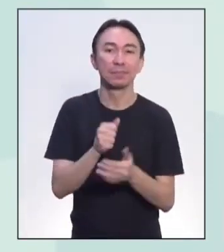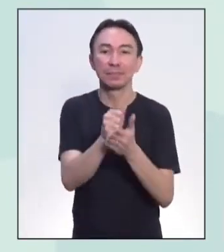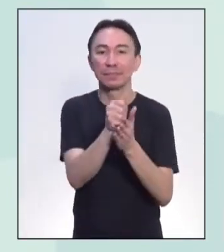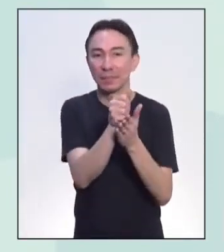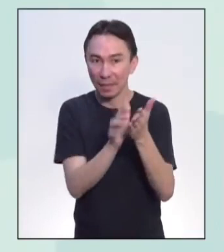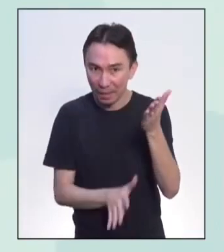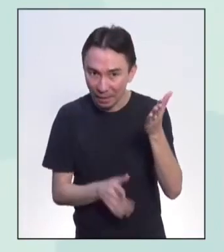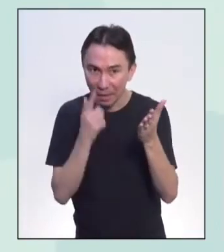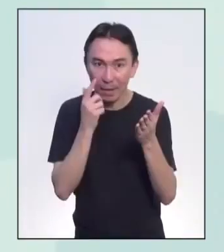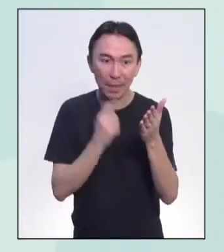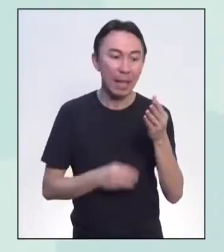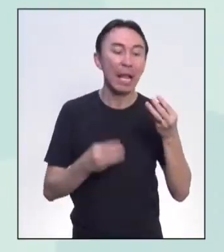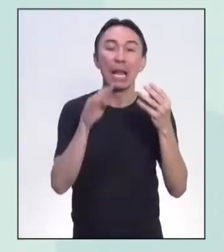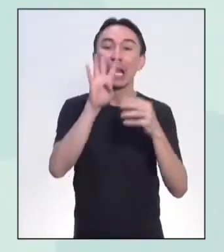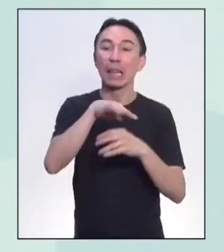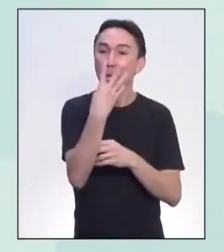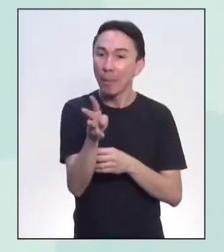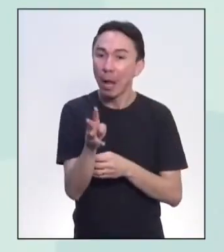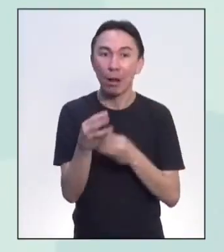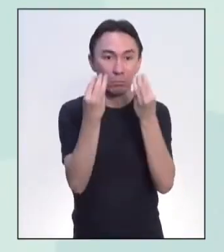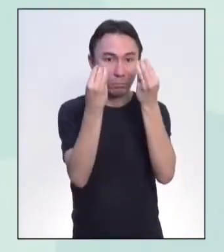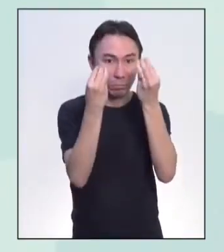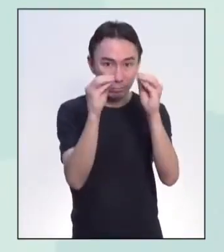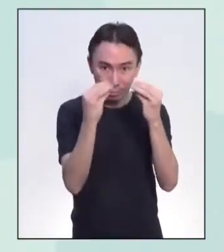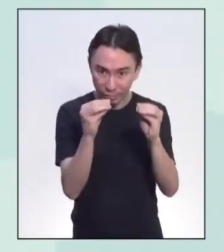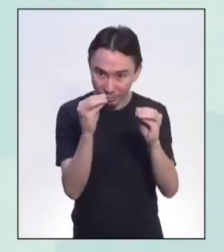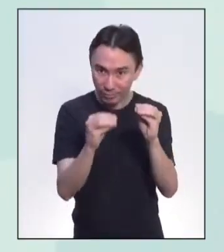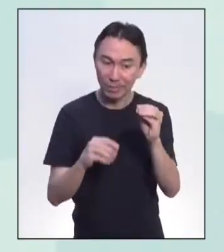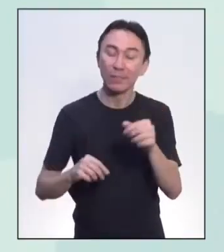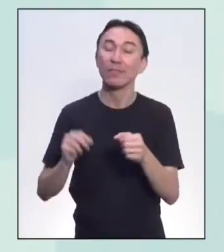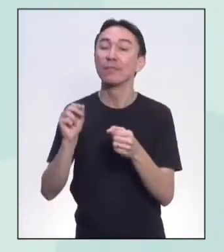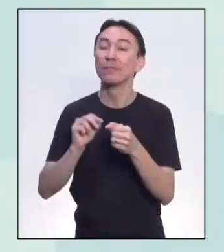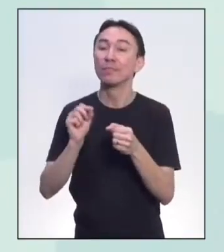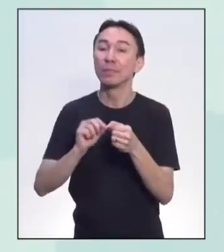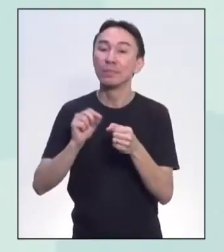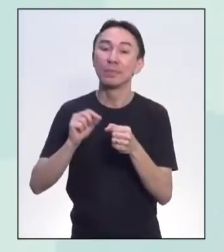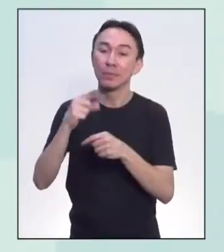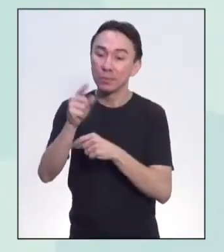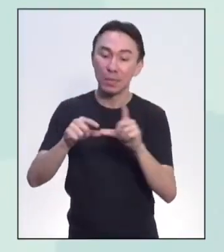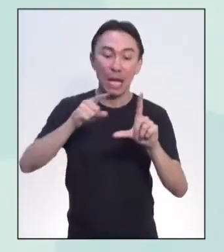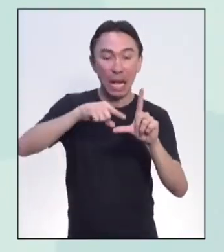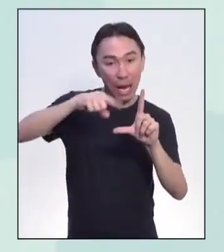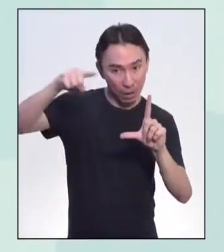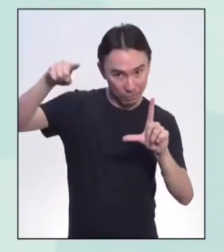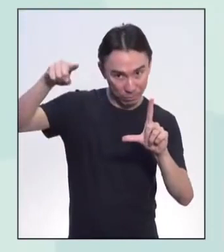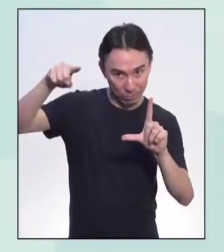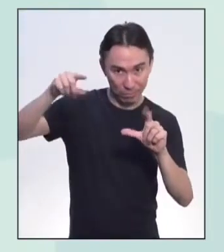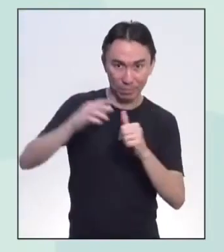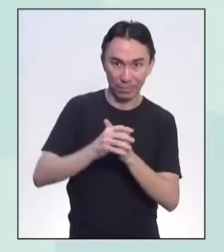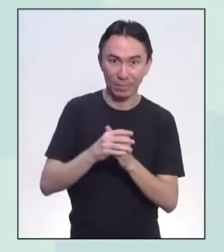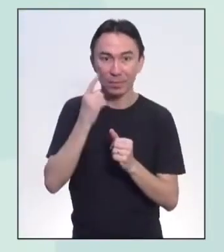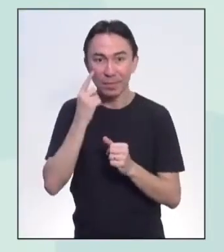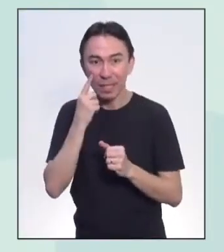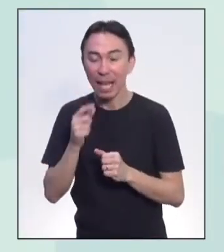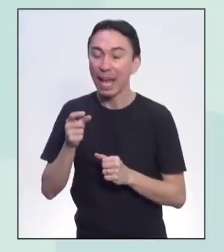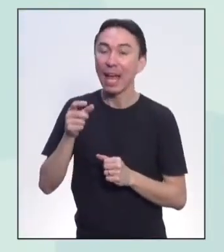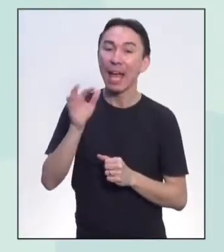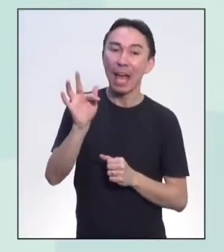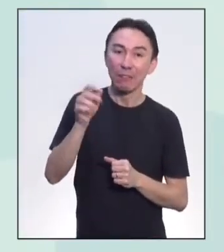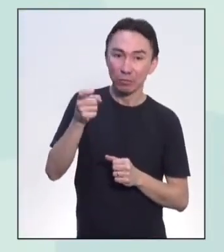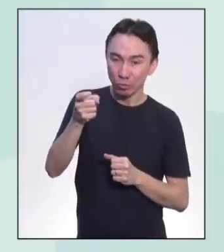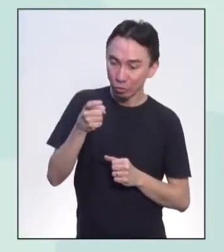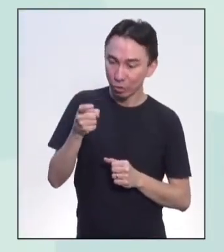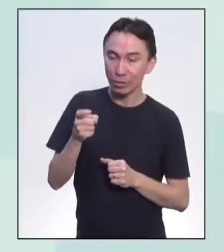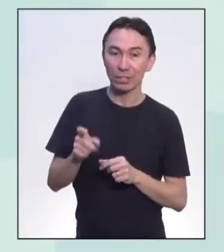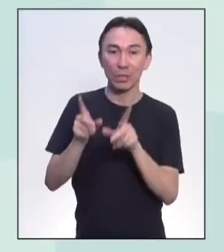Complete a tabela a seguir para construir um gráfico em um plano cartesiano de que função? F de x igual